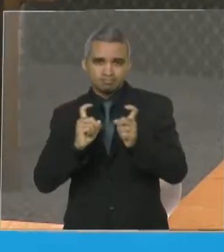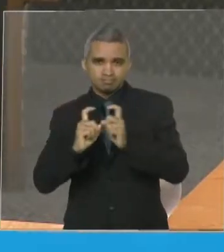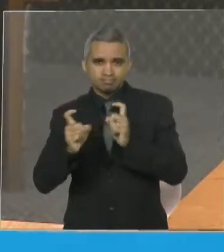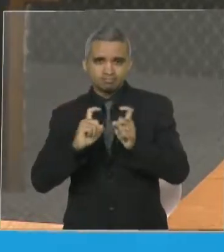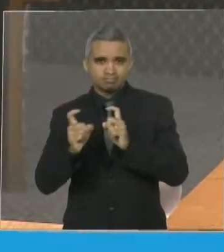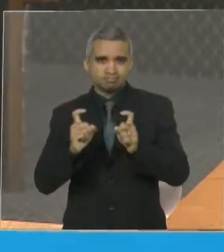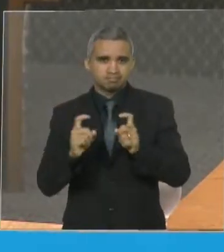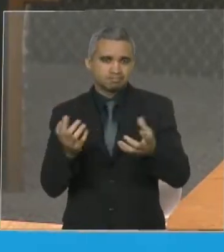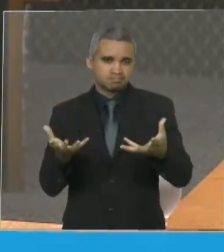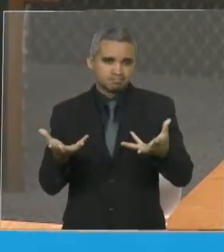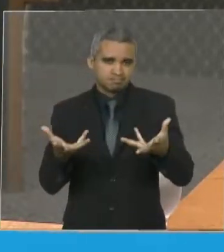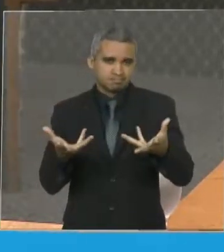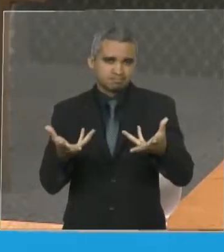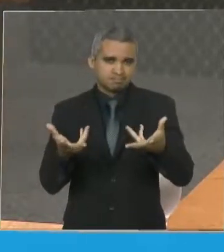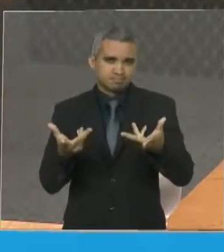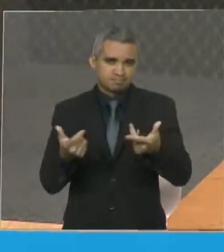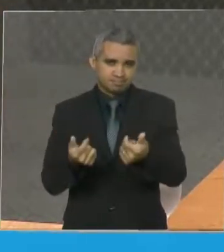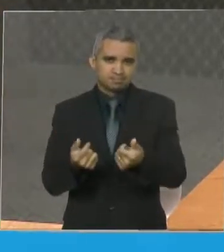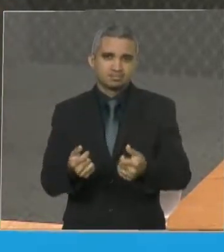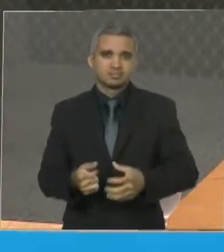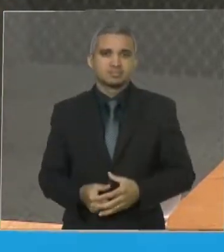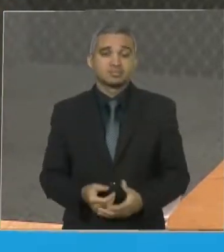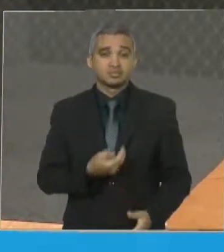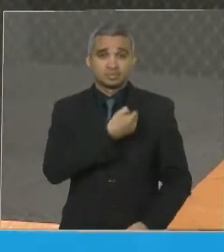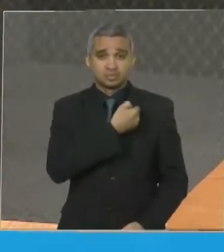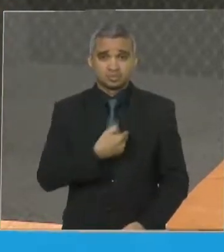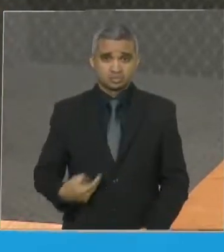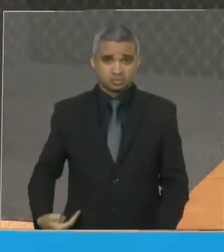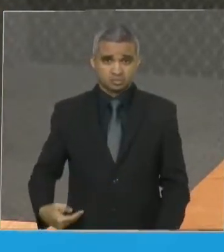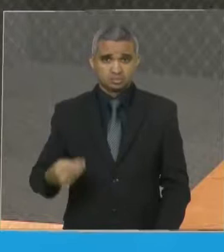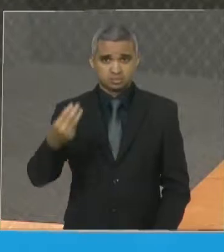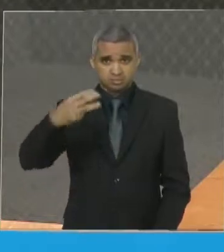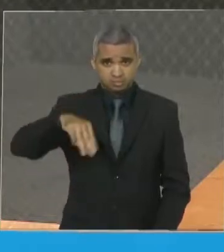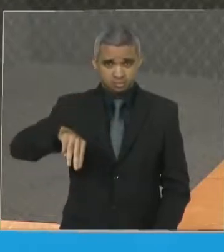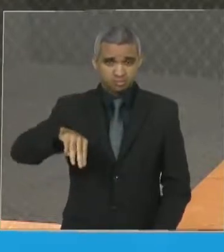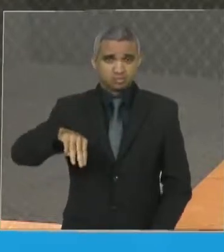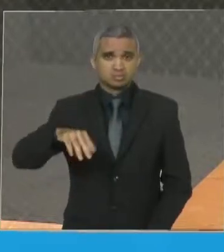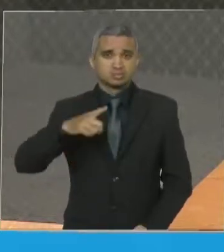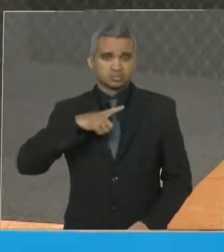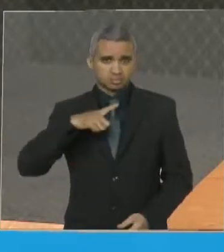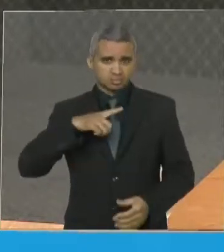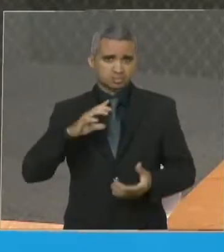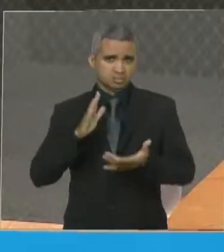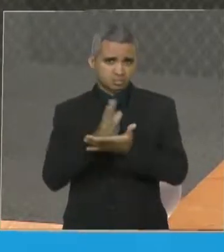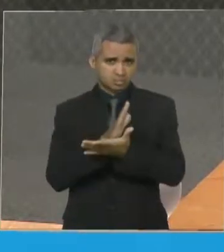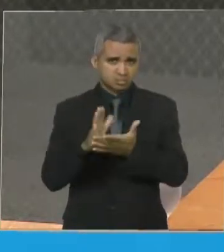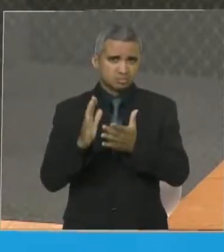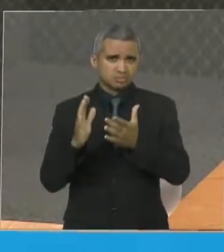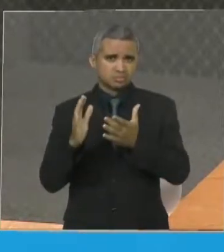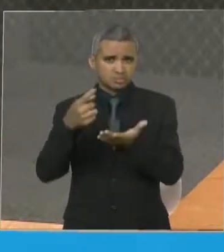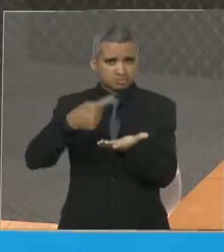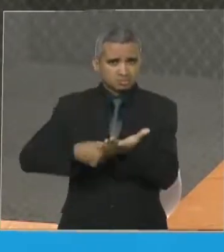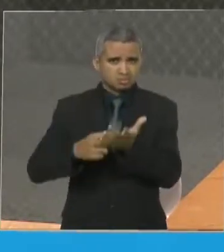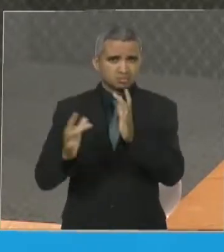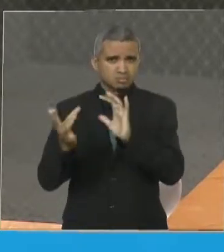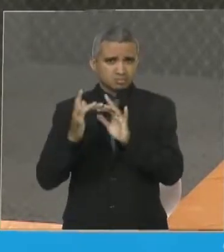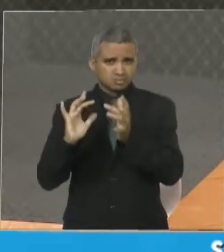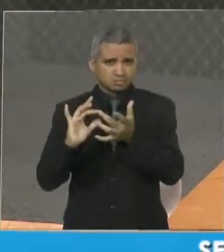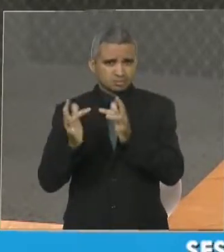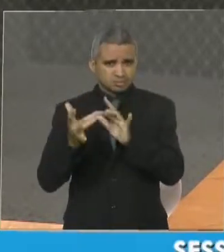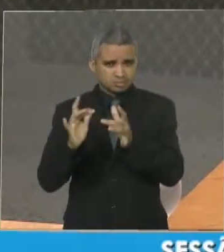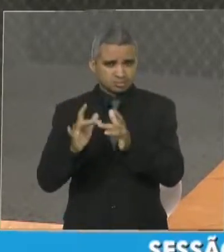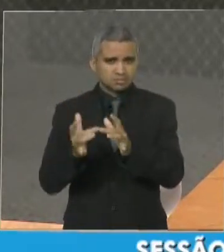que o governo do Maranhão está fazendo algumas tratativas para ter uma aliança